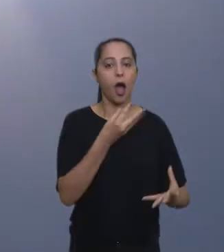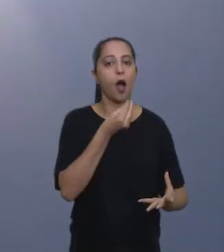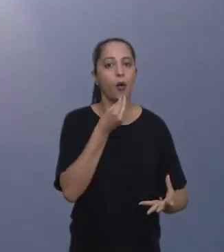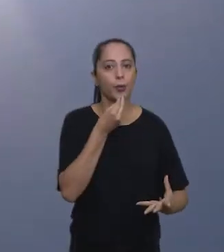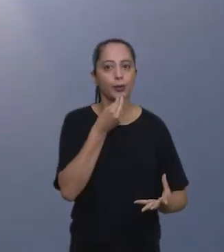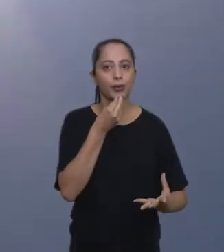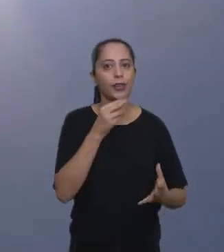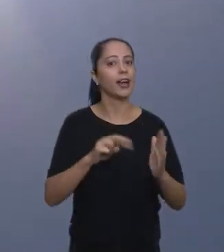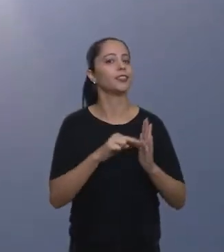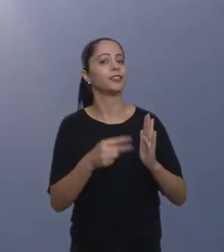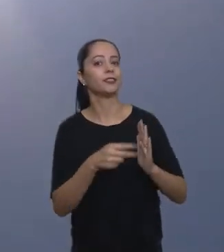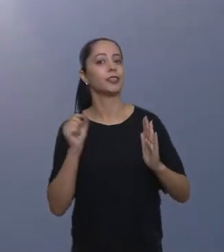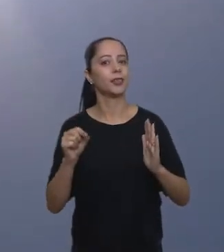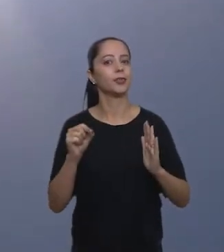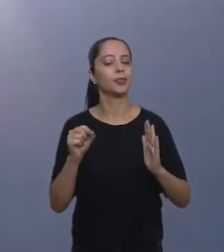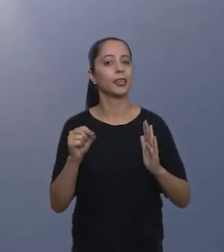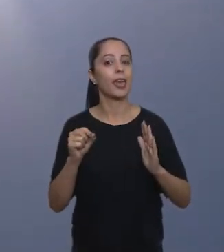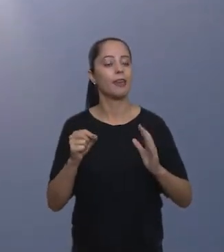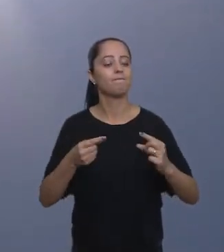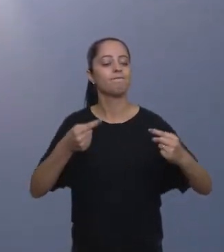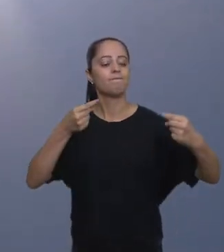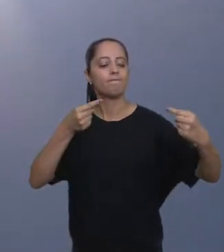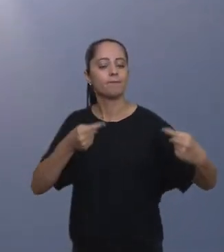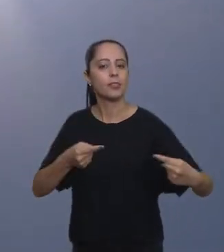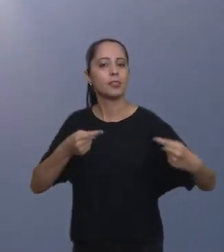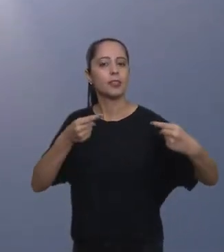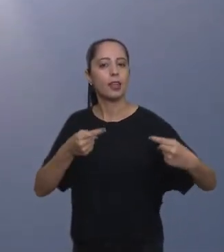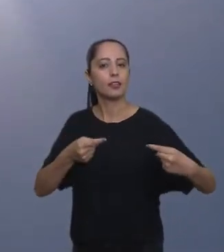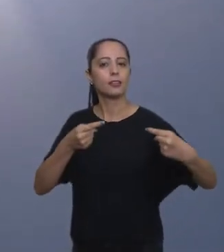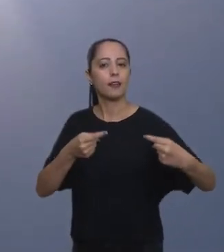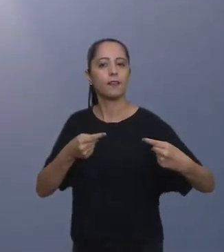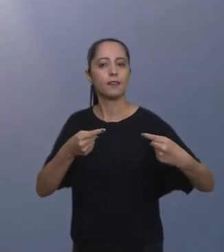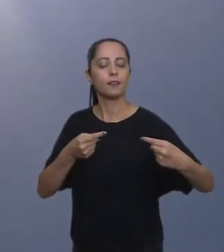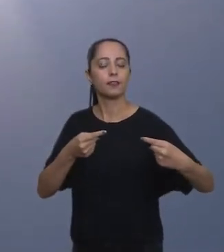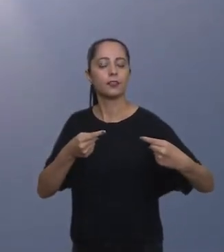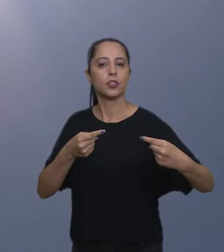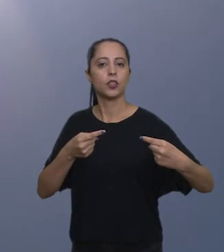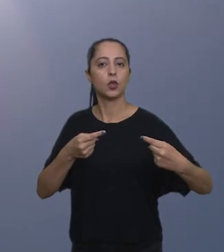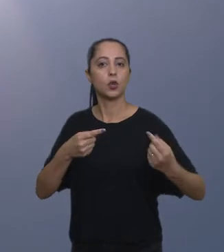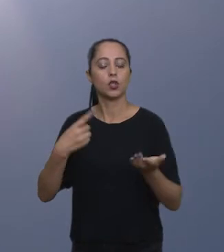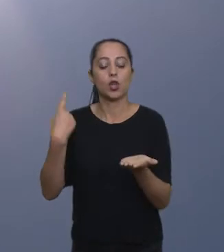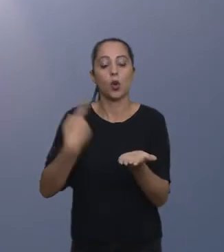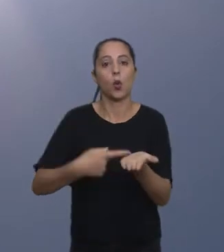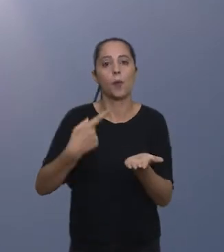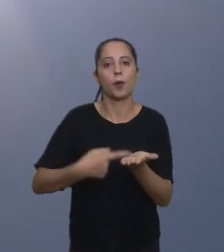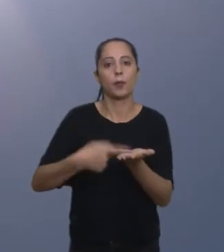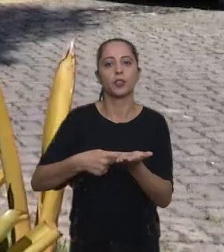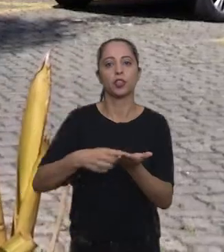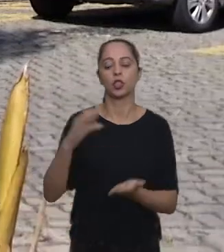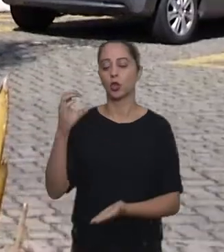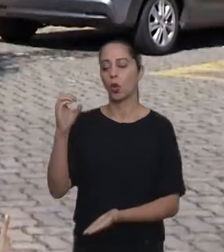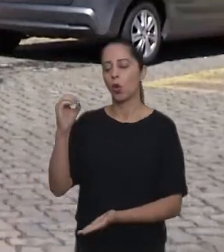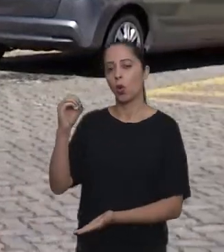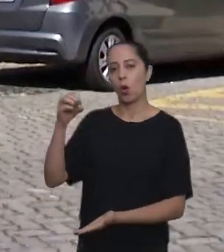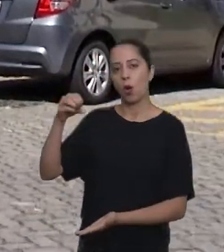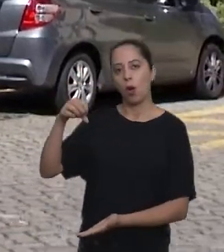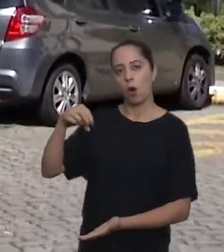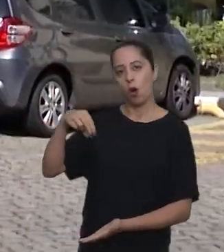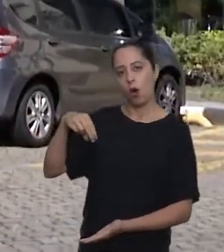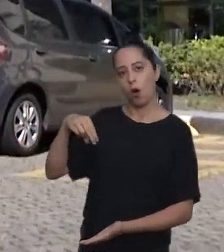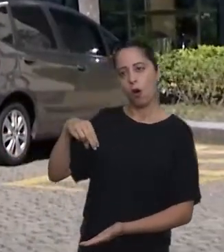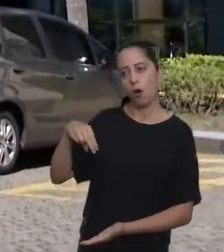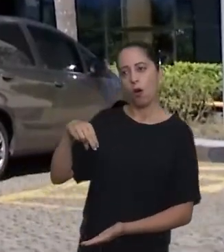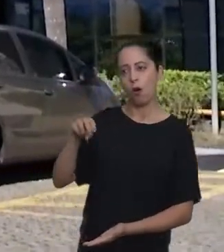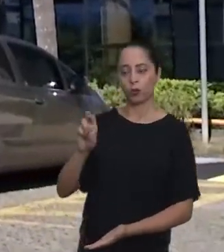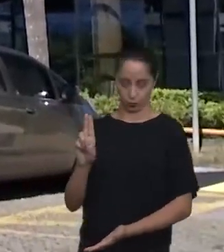vulnerabilidade. Desafios que o Brasil se comprometeu a superar até 2025, junto com as Nações Unidas. Para avançar neste tema,